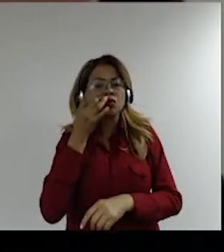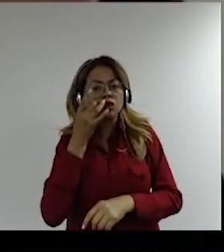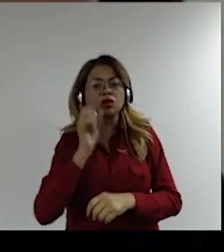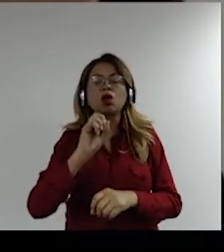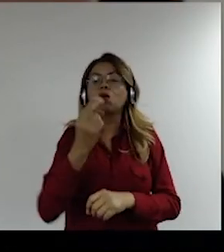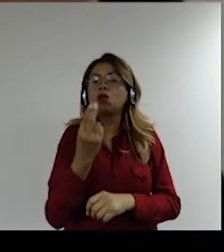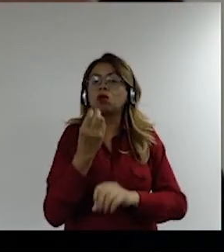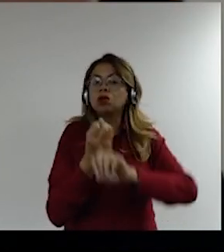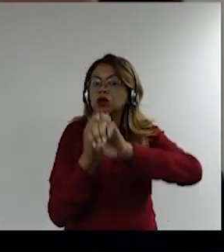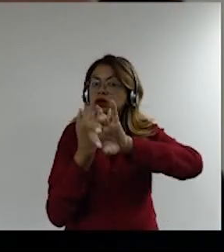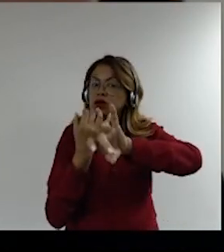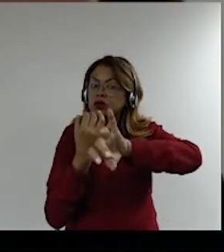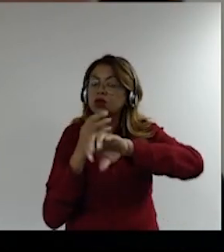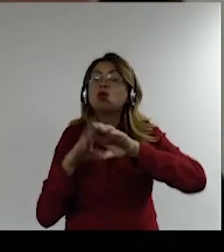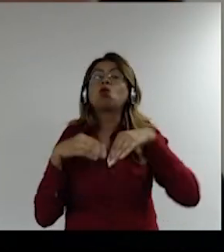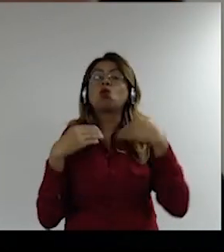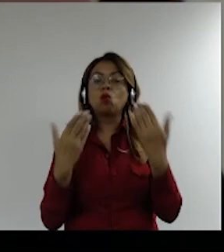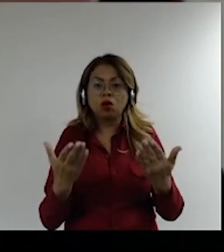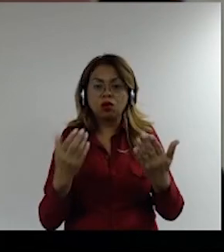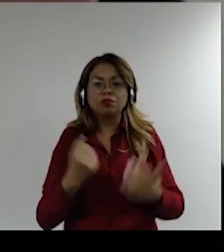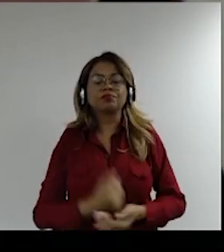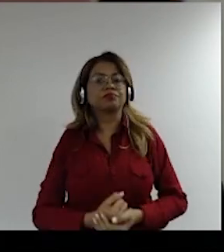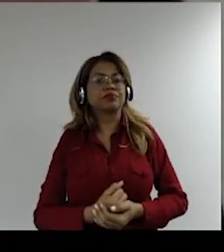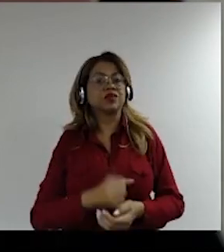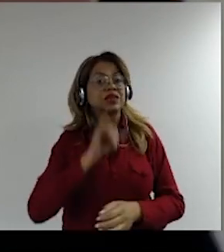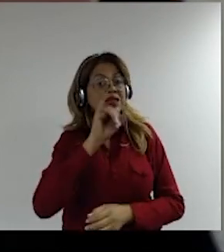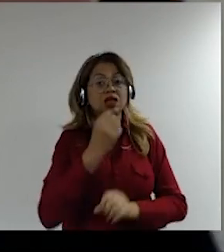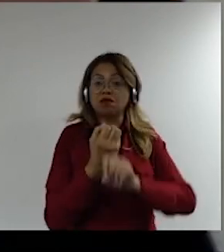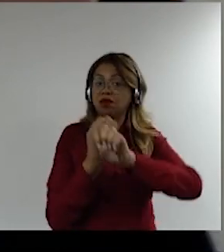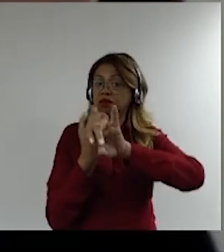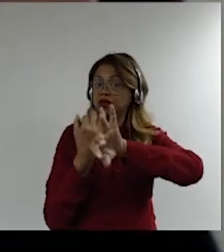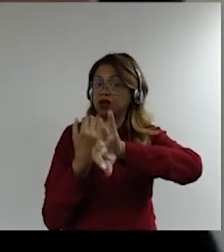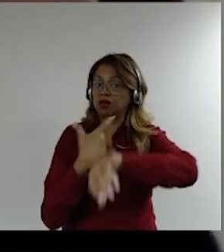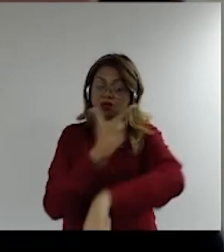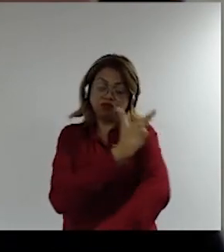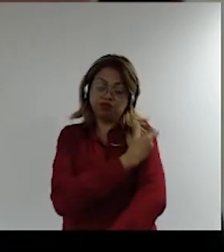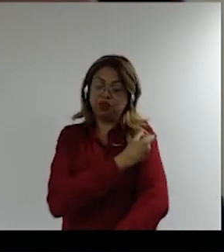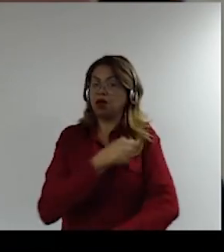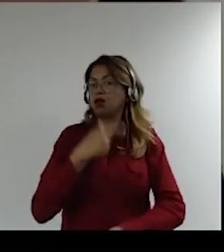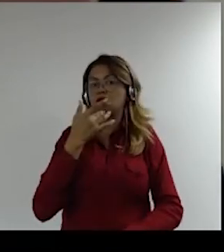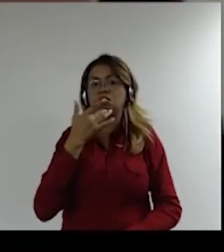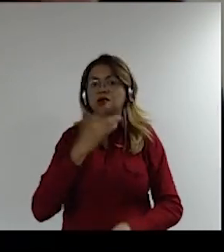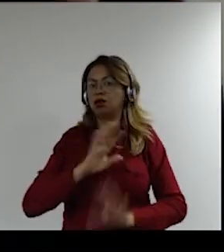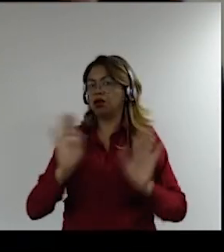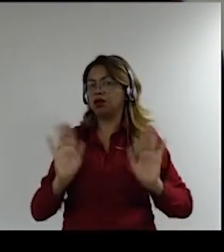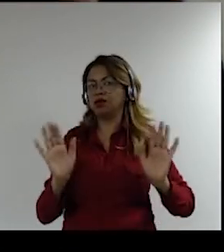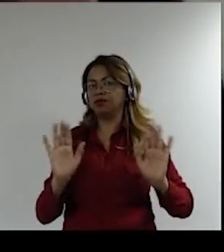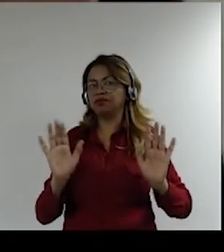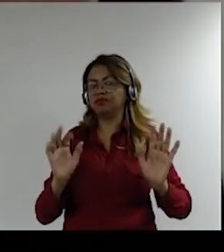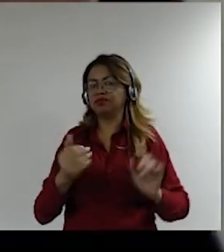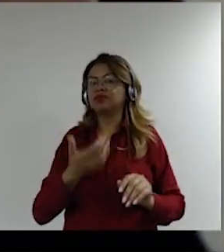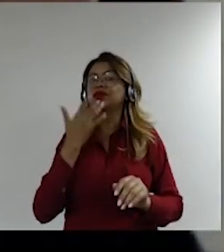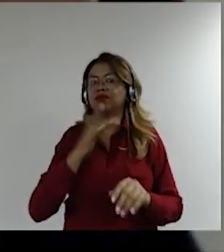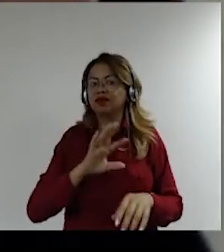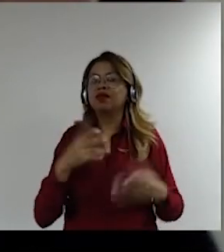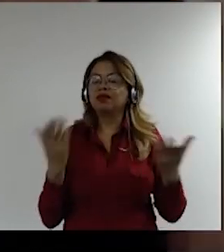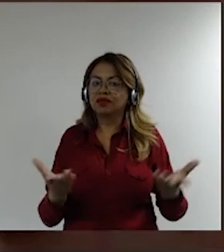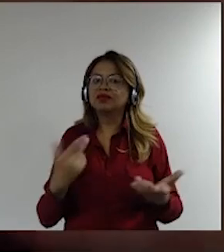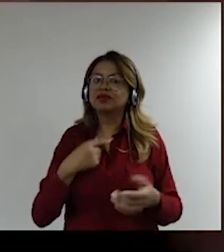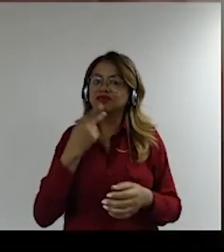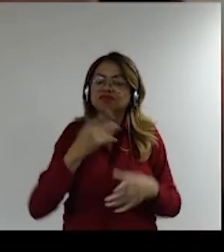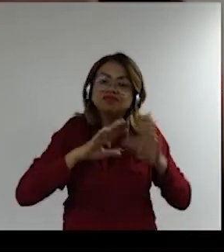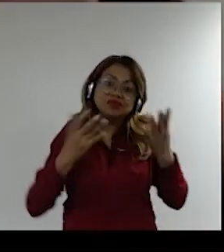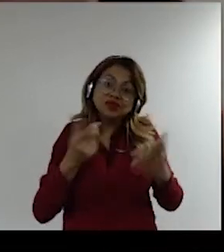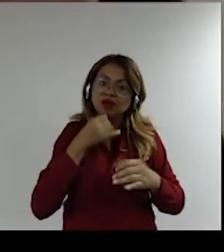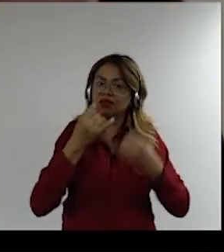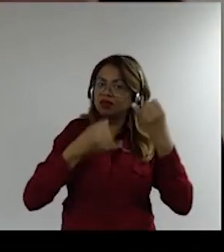foi presencial ou foi à distância? Se foi à distância, não vai me aplicar a injeção. Eu quero que alguém que pegou na cara e aplicou a injeção. Isso é